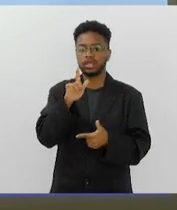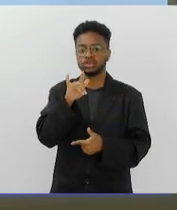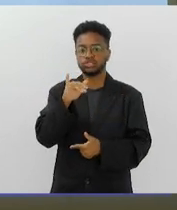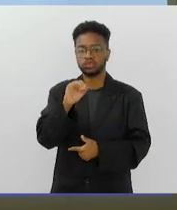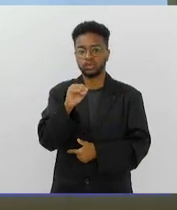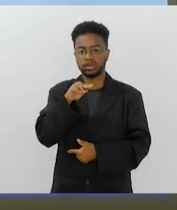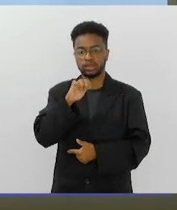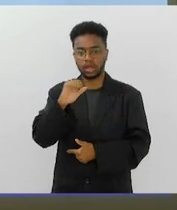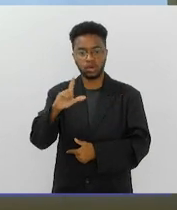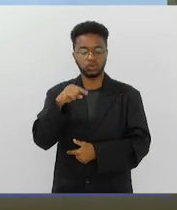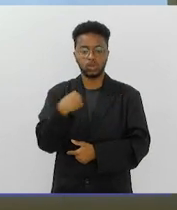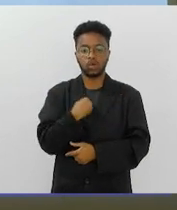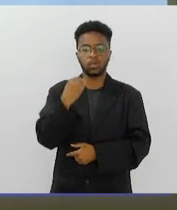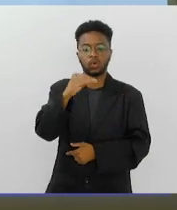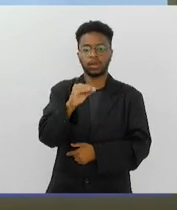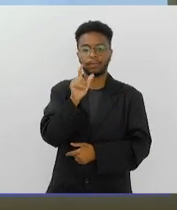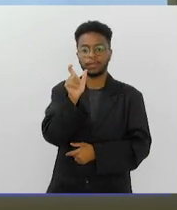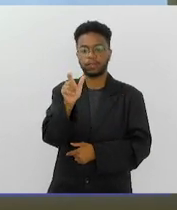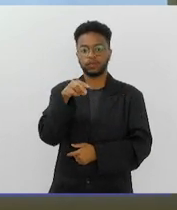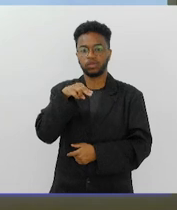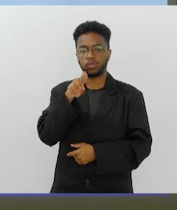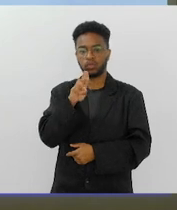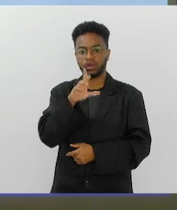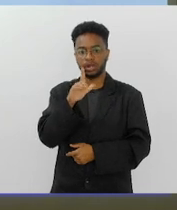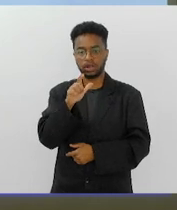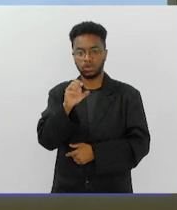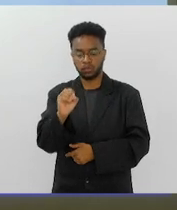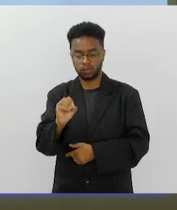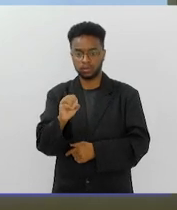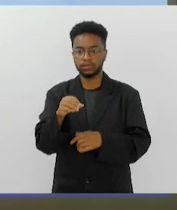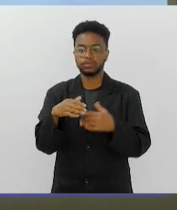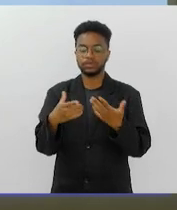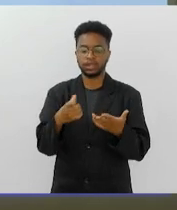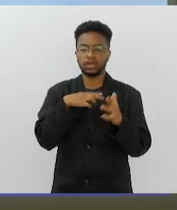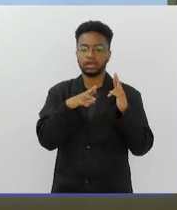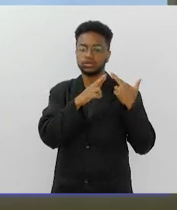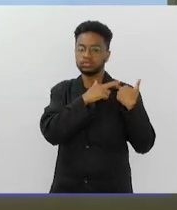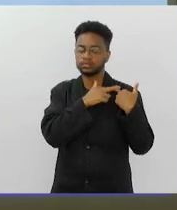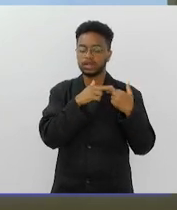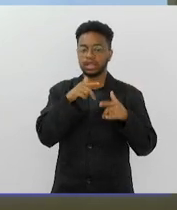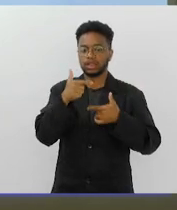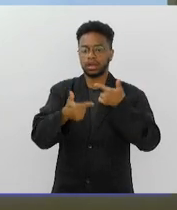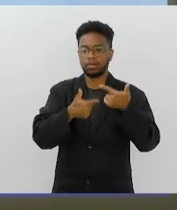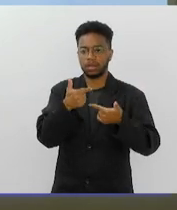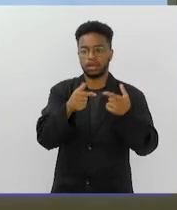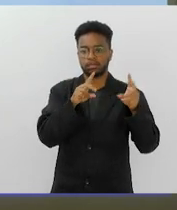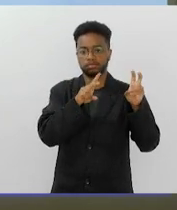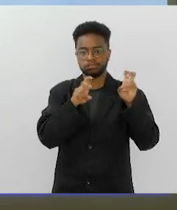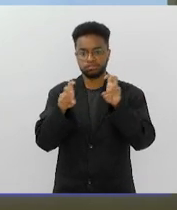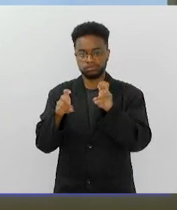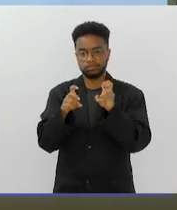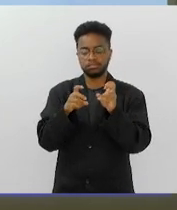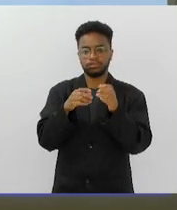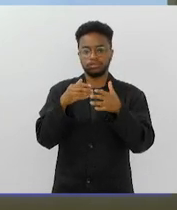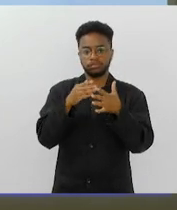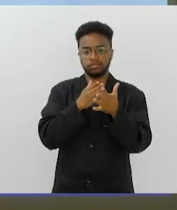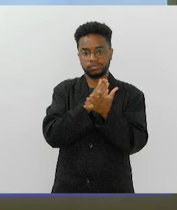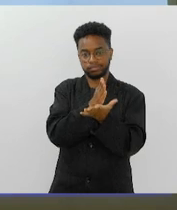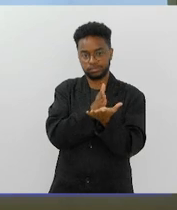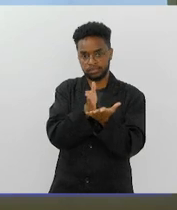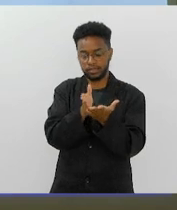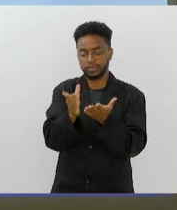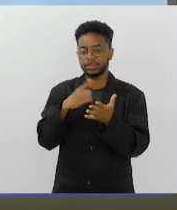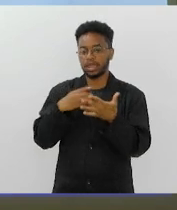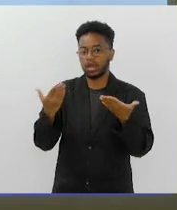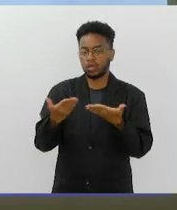a incumbência de trabalhar nesses eixos. E a gente tem agora também o concurso público, né,